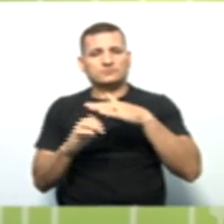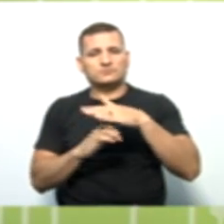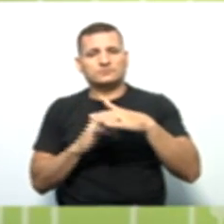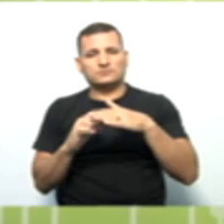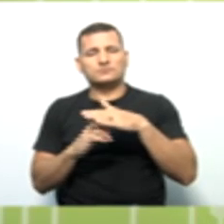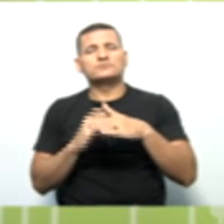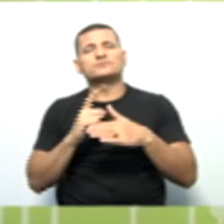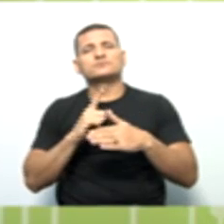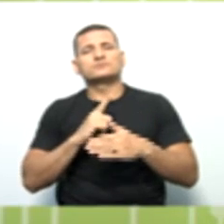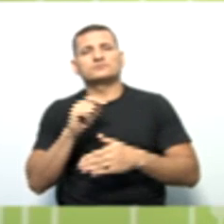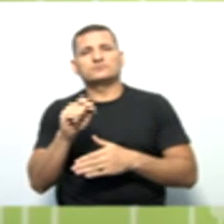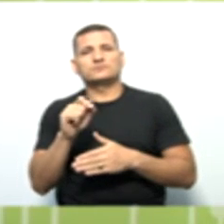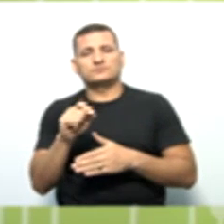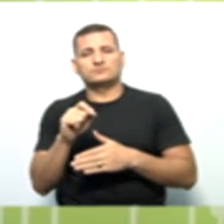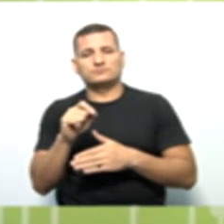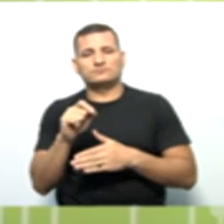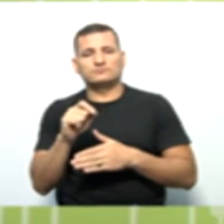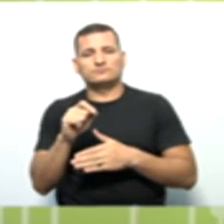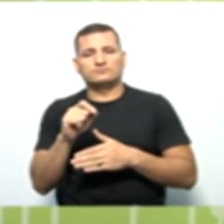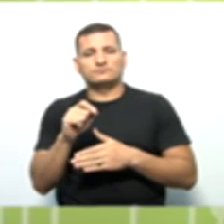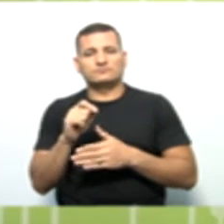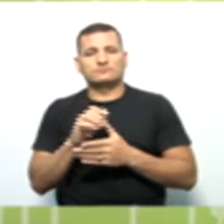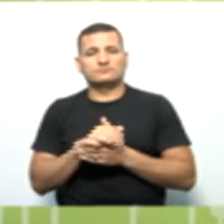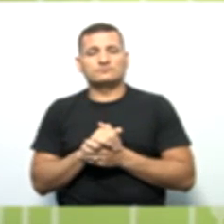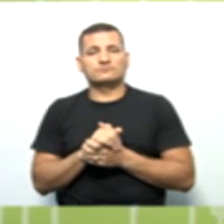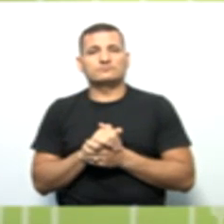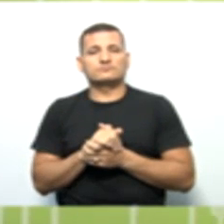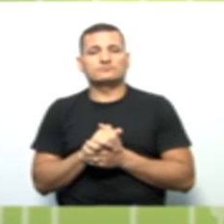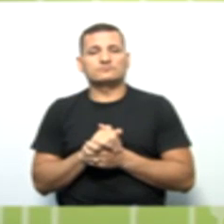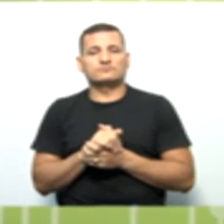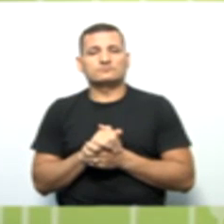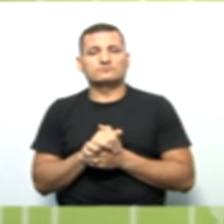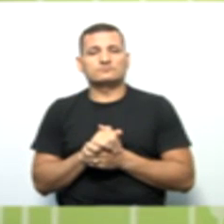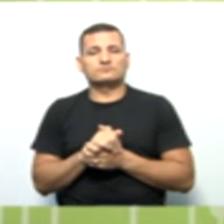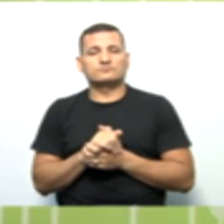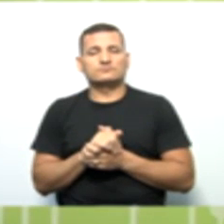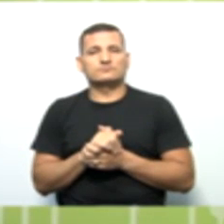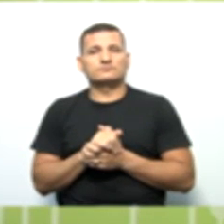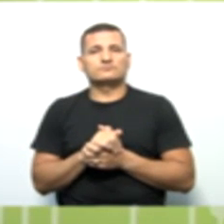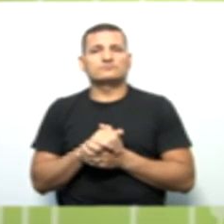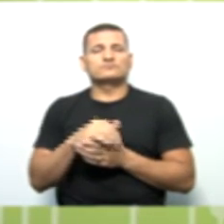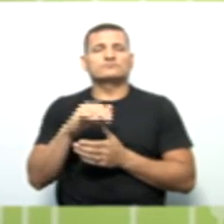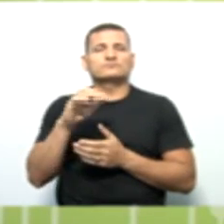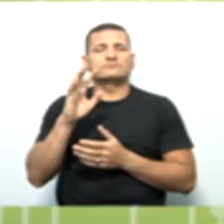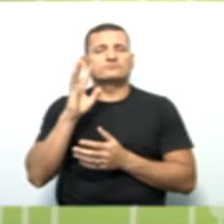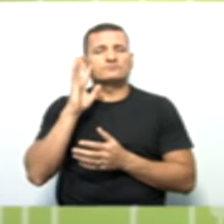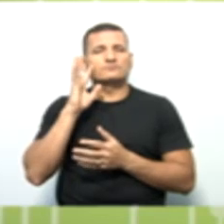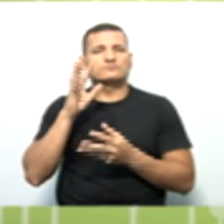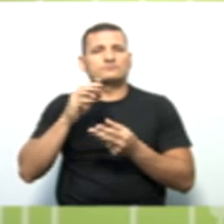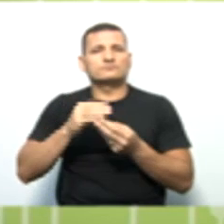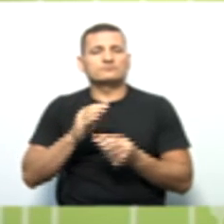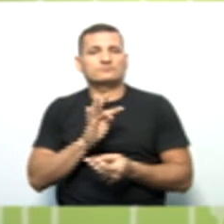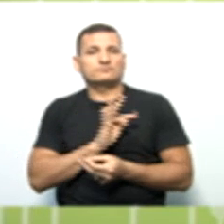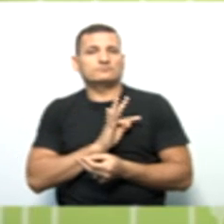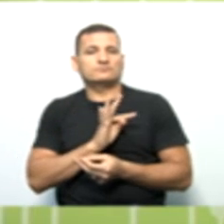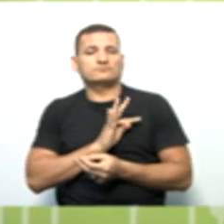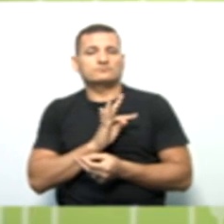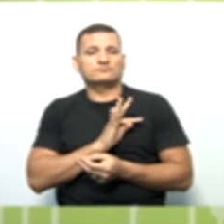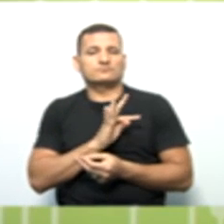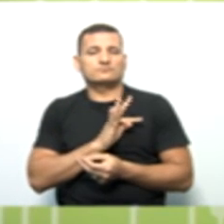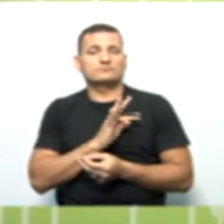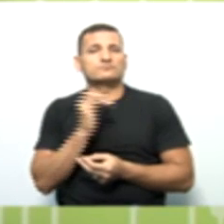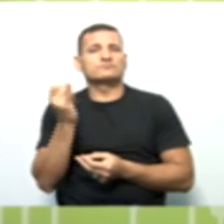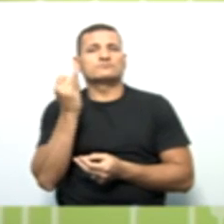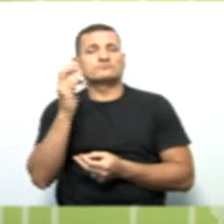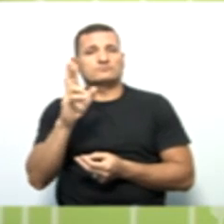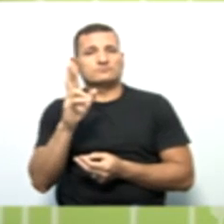vou ter o que, gente? Eu vou ter lá as considerações técnicas, tá? Que aí entra a parte importante para quem?